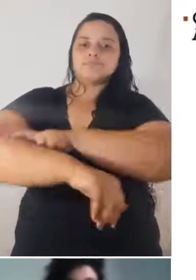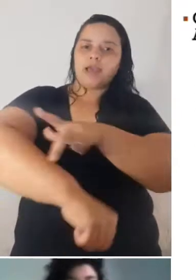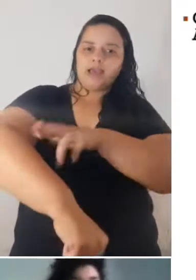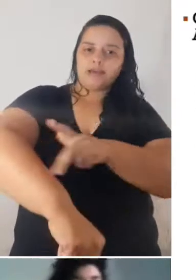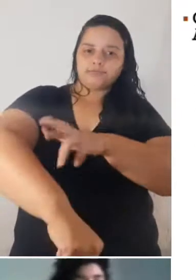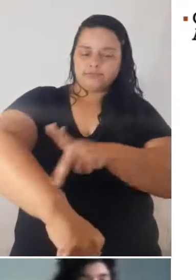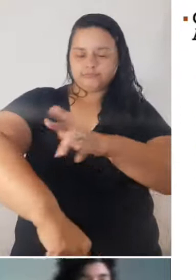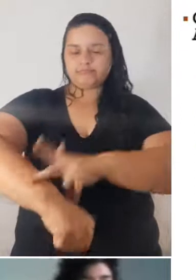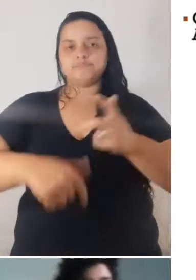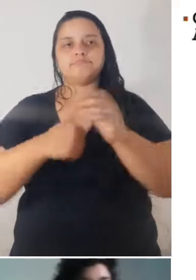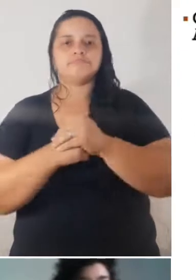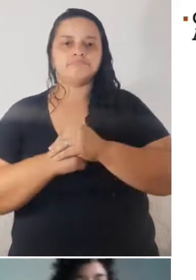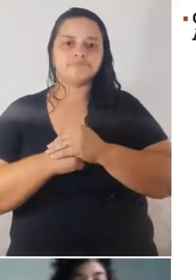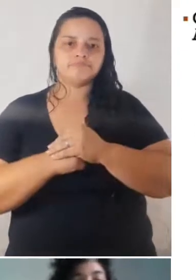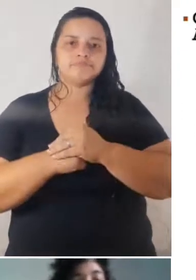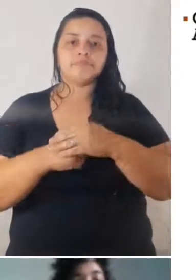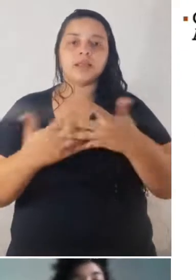Raça.